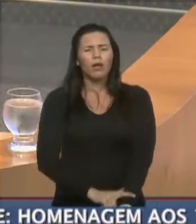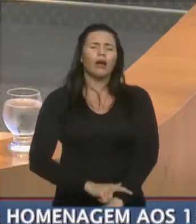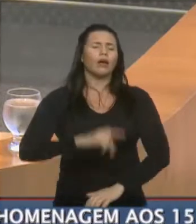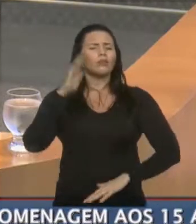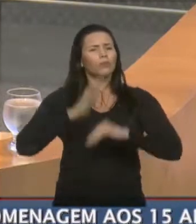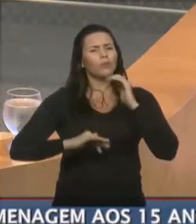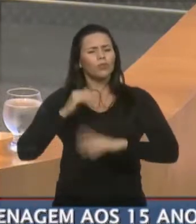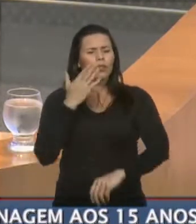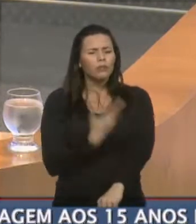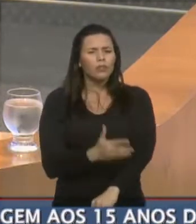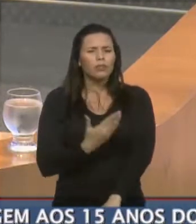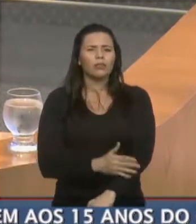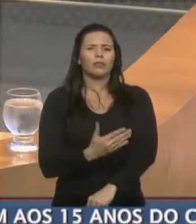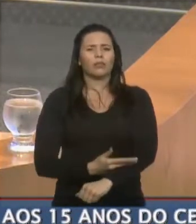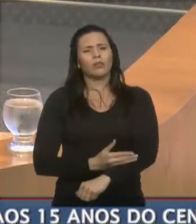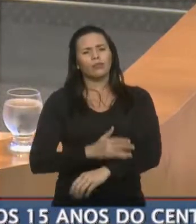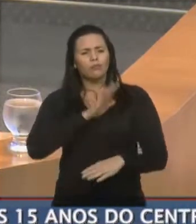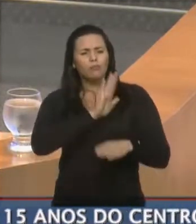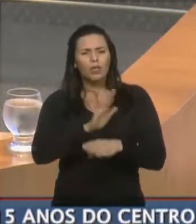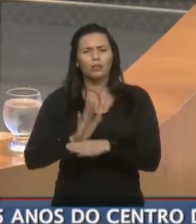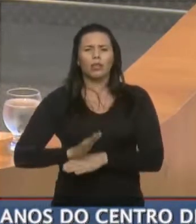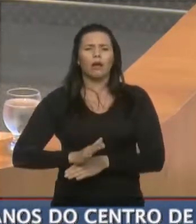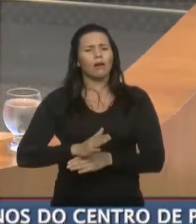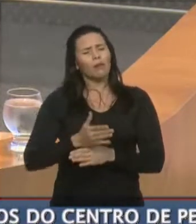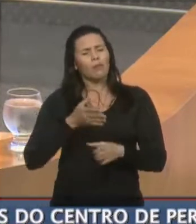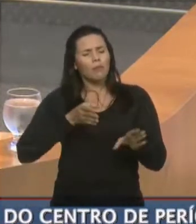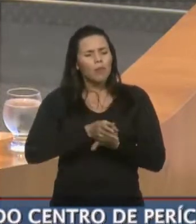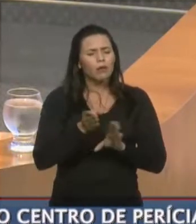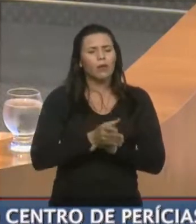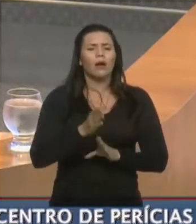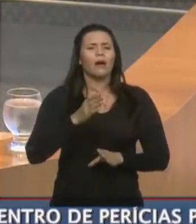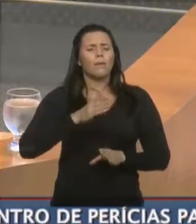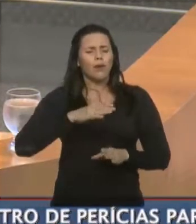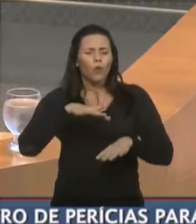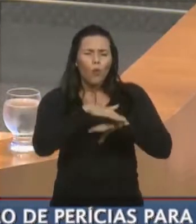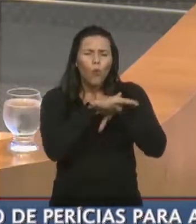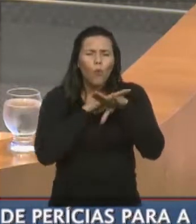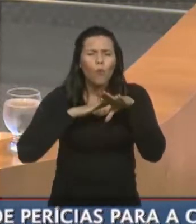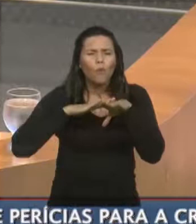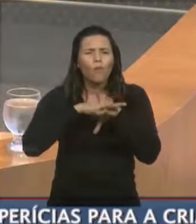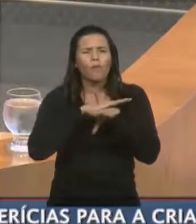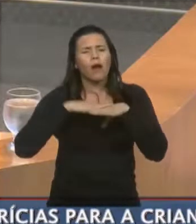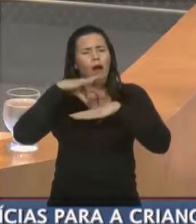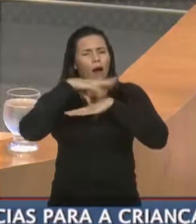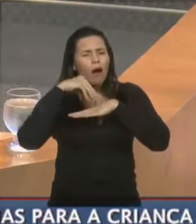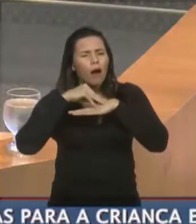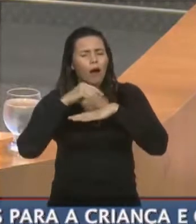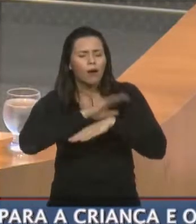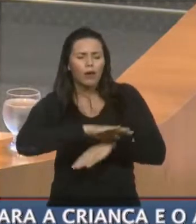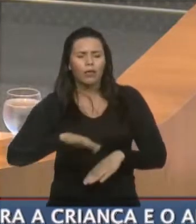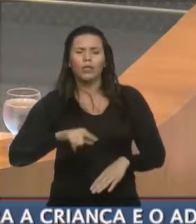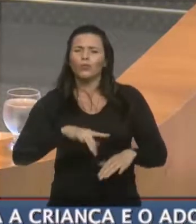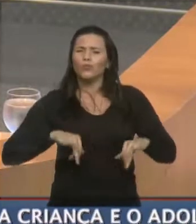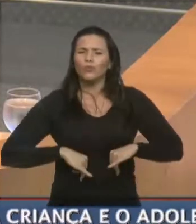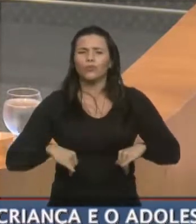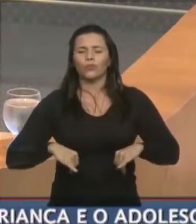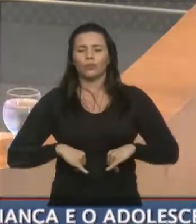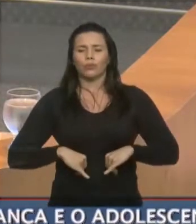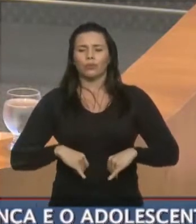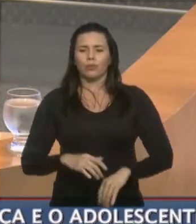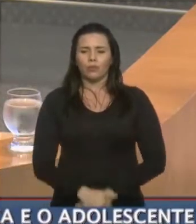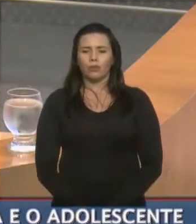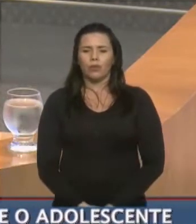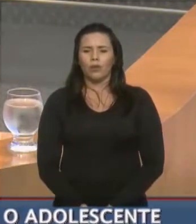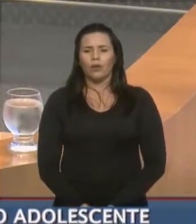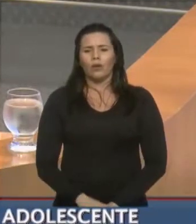prova técnica para atribuir responsabilidade criminal, eu nem considero isto o mais importante, porque é só um infrator desnaturado, às vezes